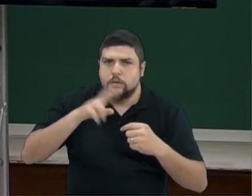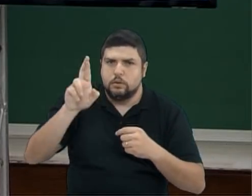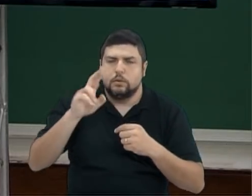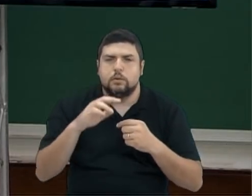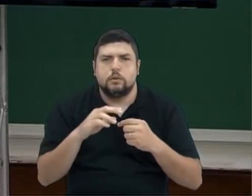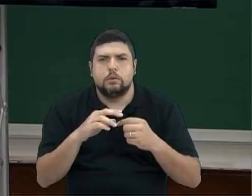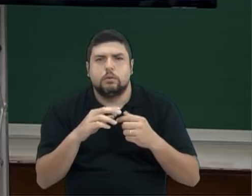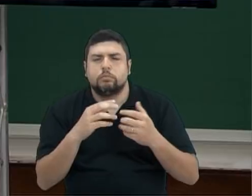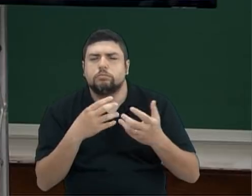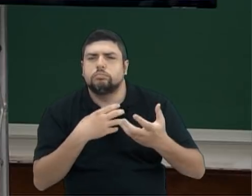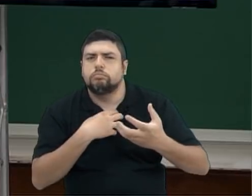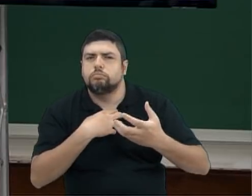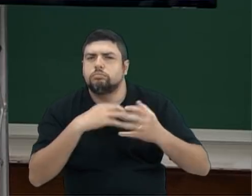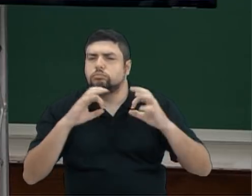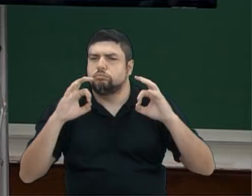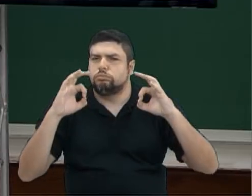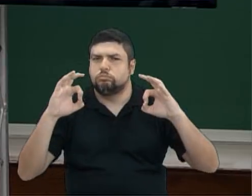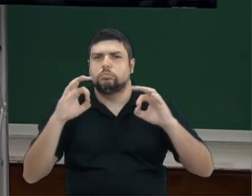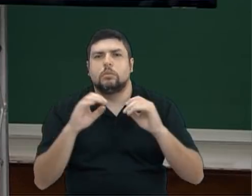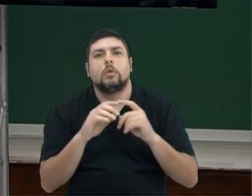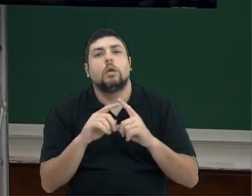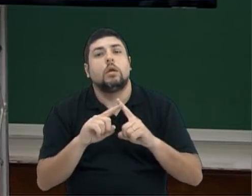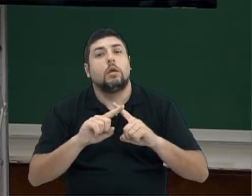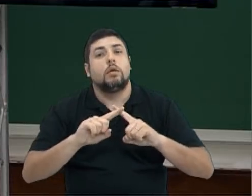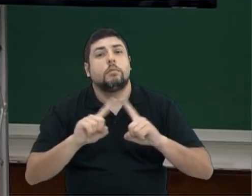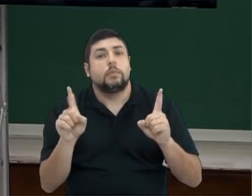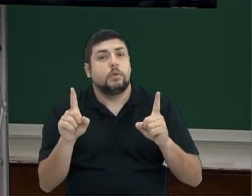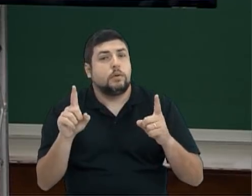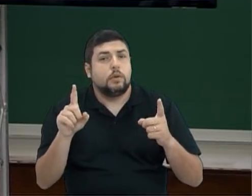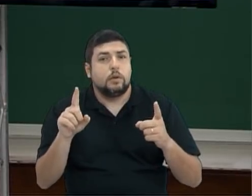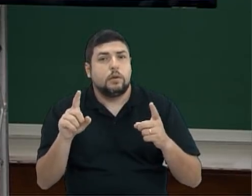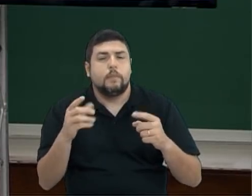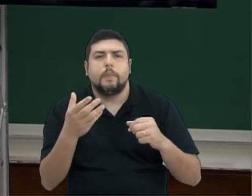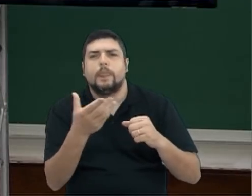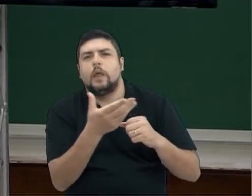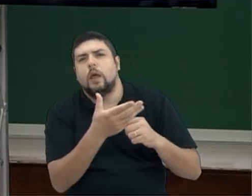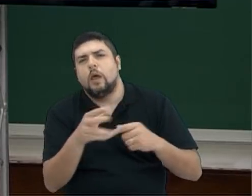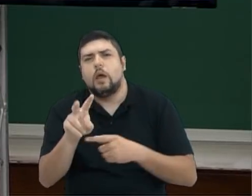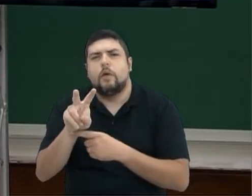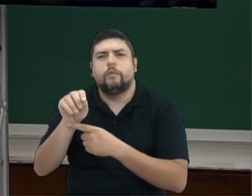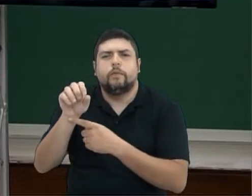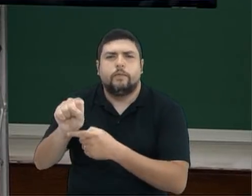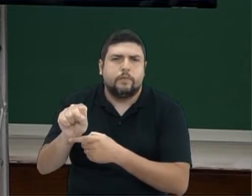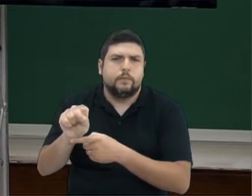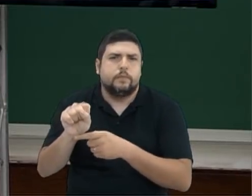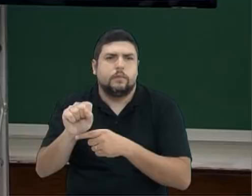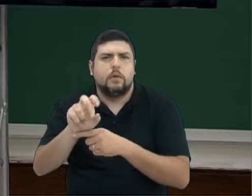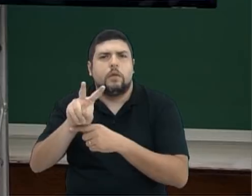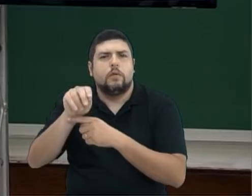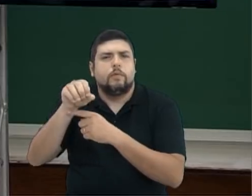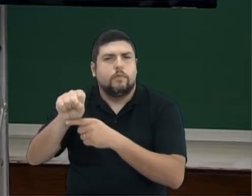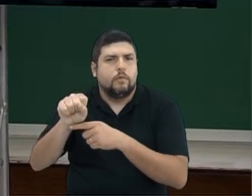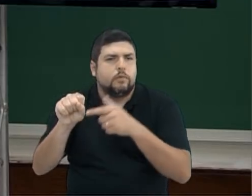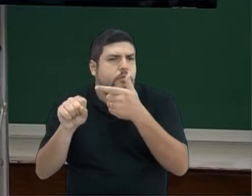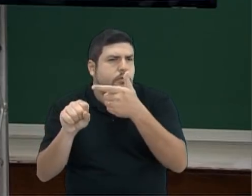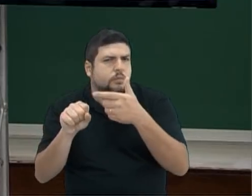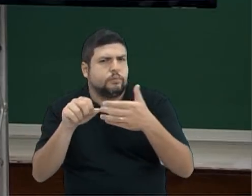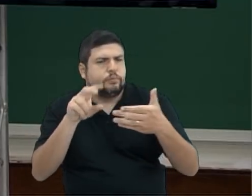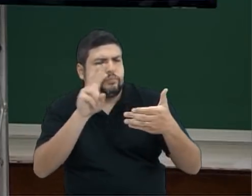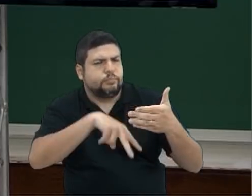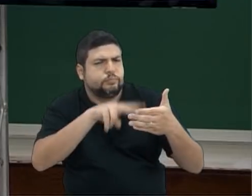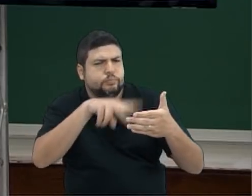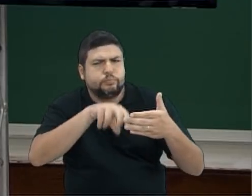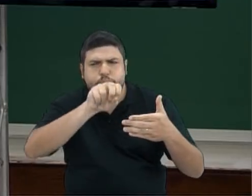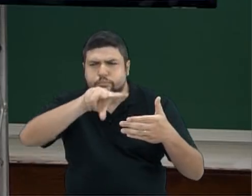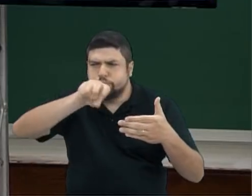formal, mas no dia a dia, vós não observais o uso do vós em lugar nenhum. Então, o vós, ele